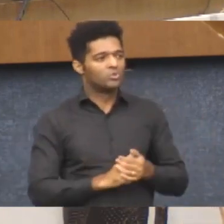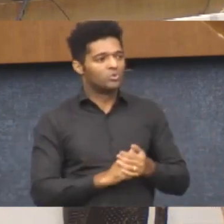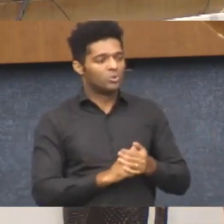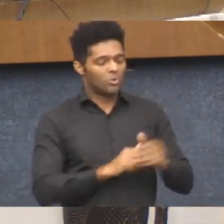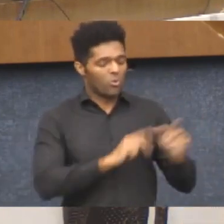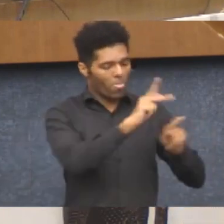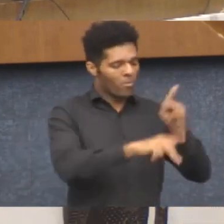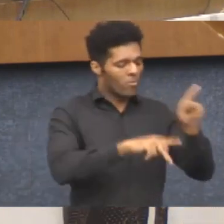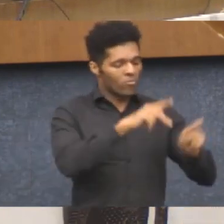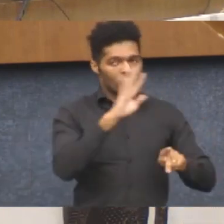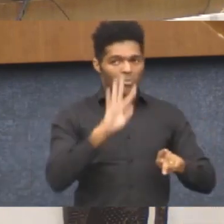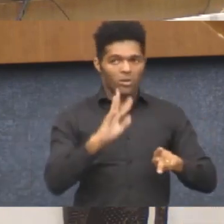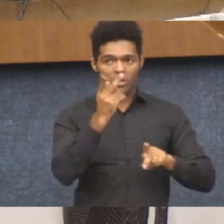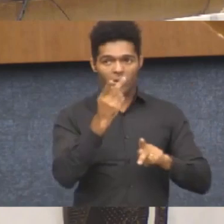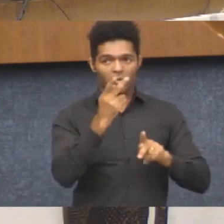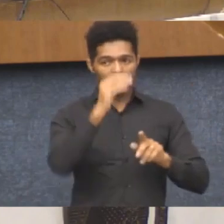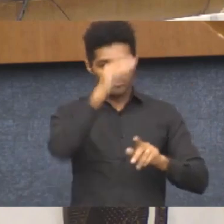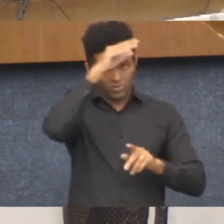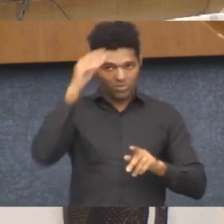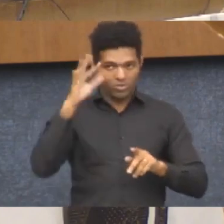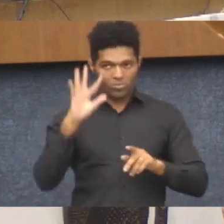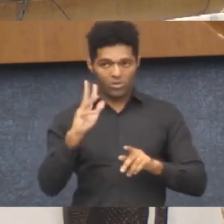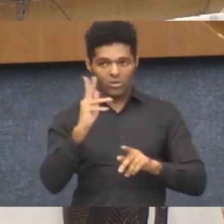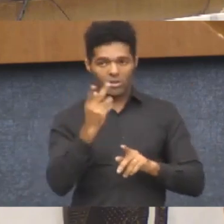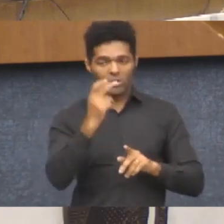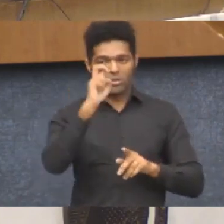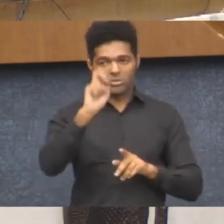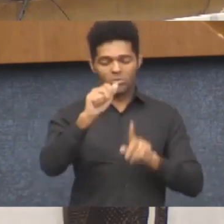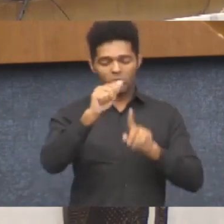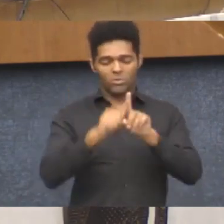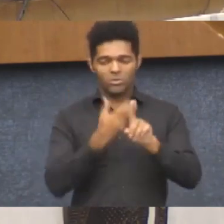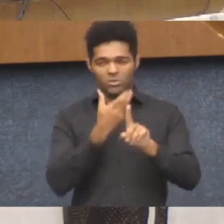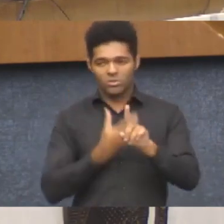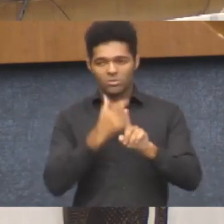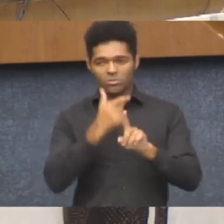de Belo Horizonte. Câmara Municipal, 5 de dezembro de 2023.